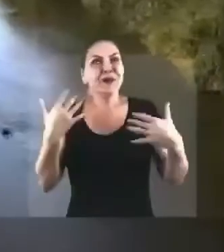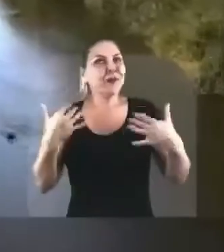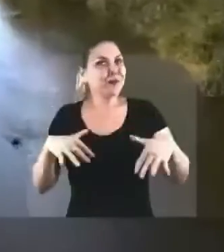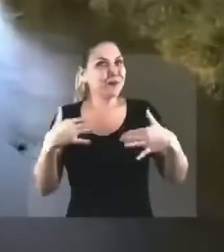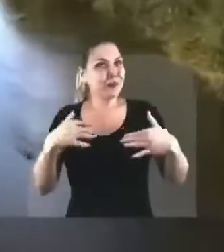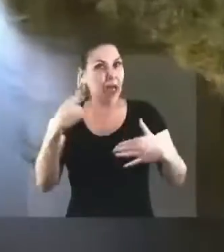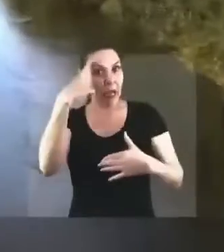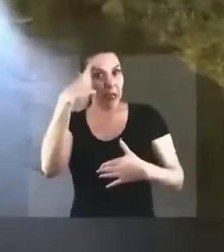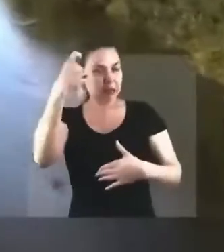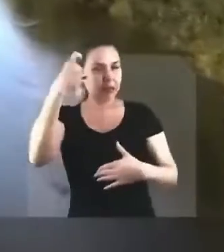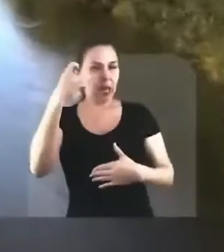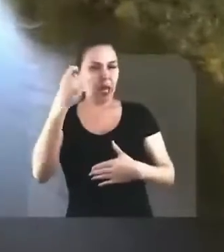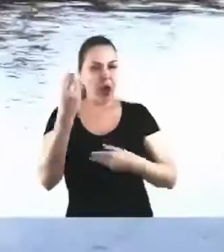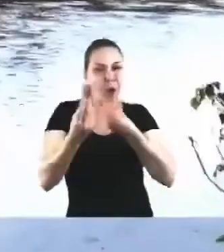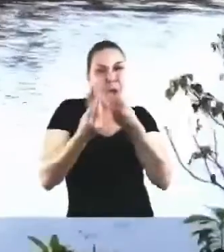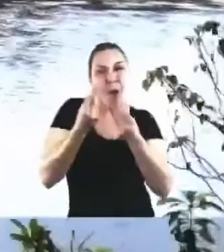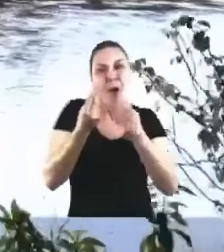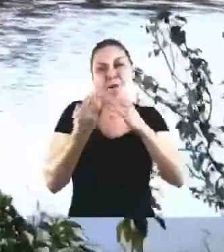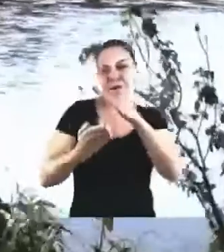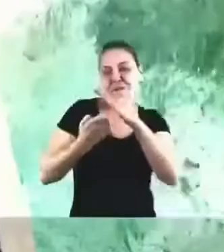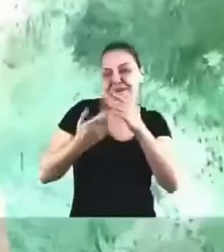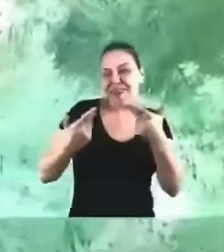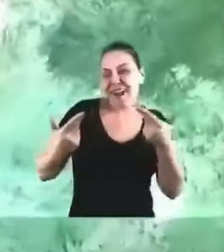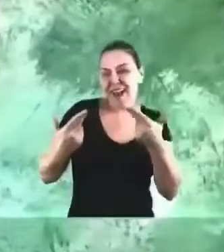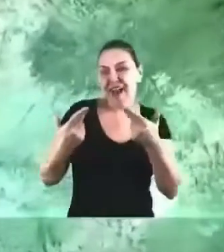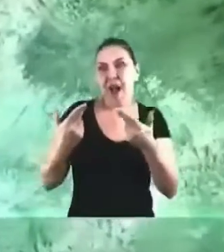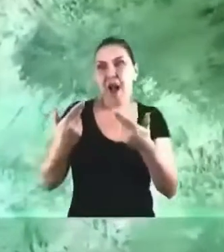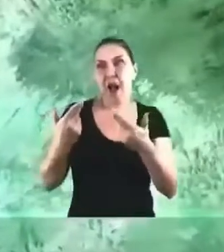levantarei, filho amado,